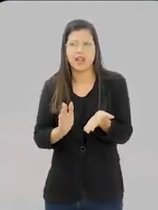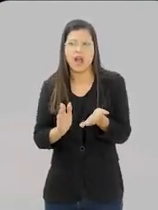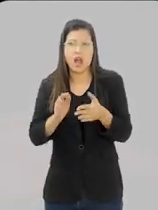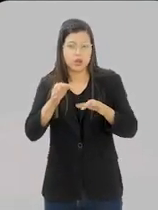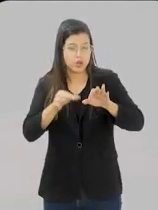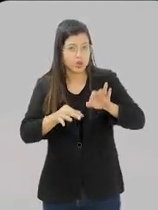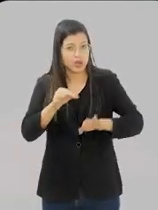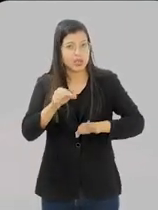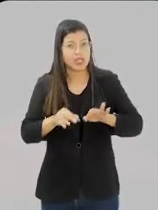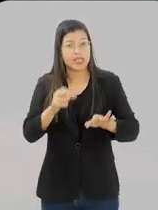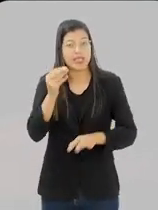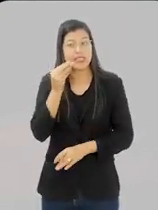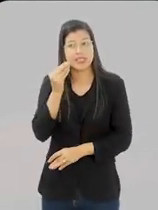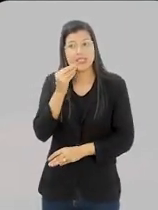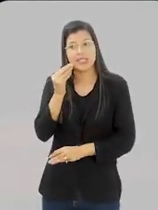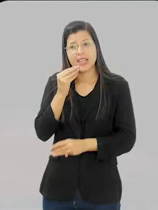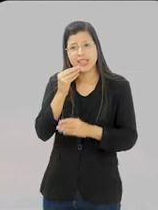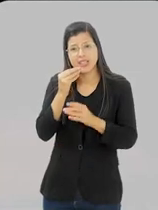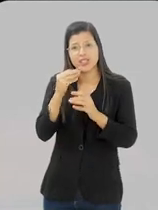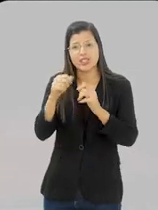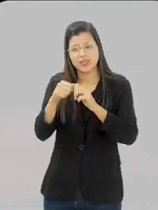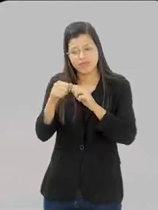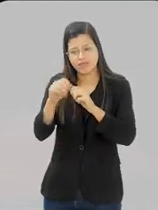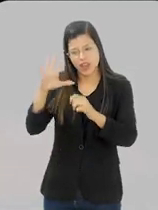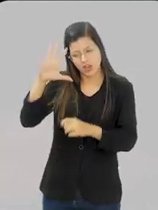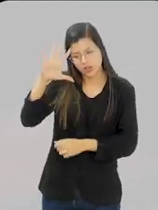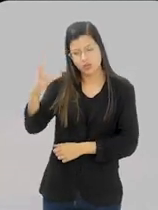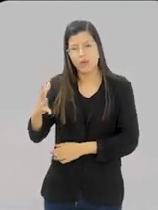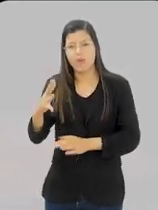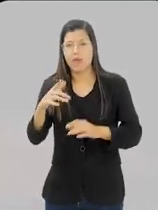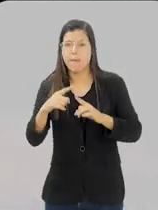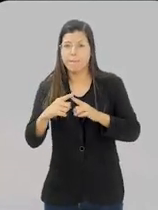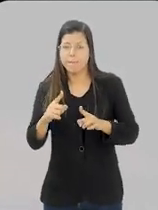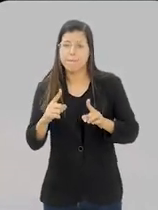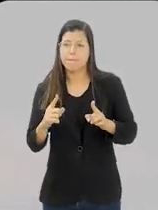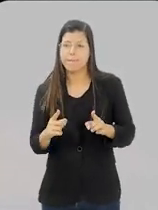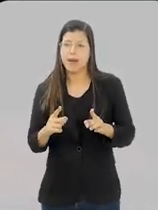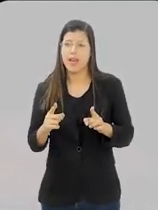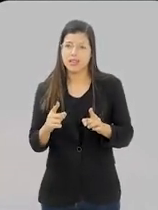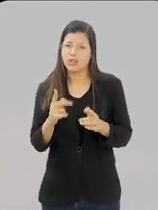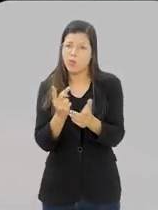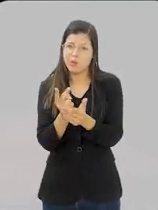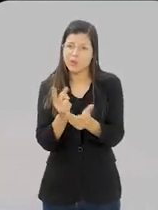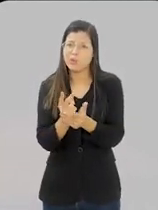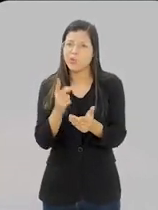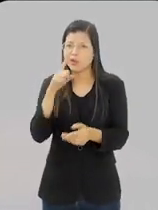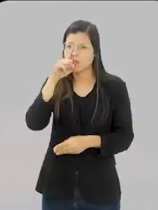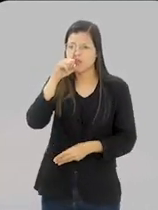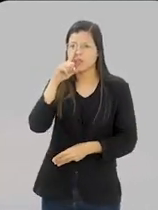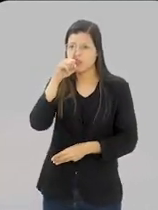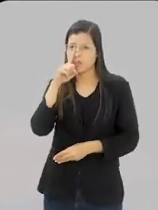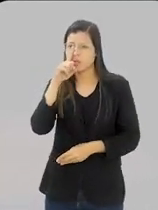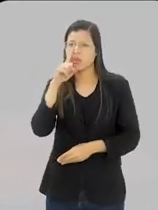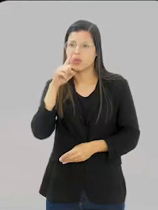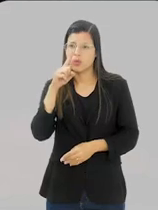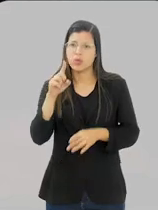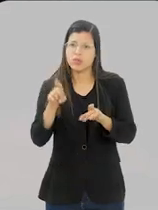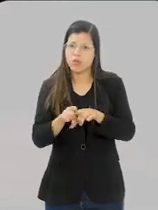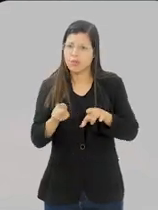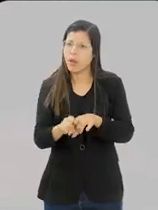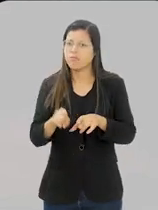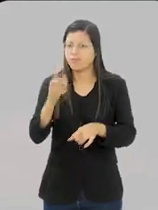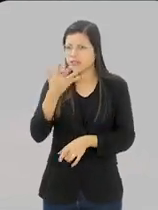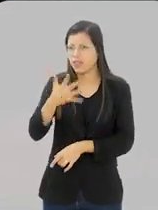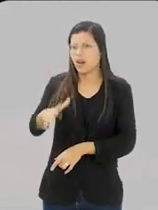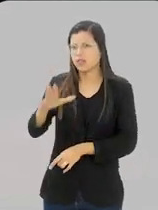embora a justiça tente fazer alguma coisa, mesmo assim passa e o risco permanece para as